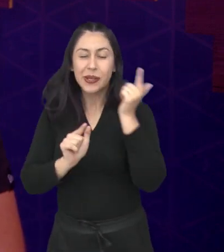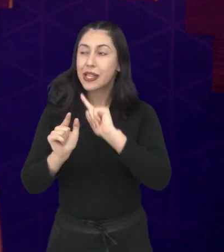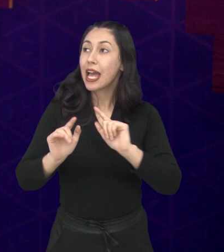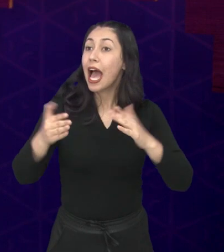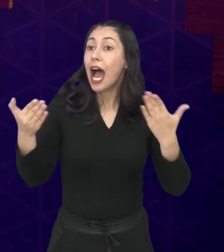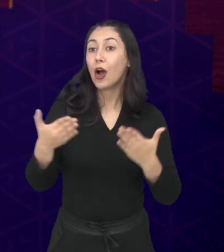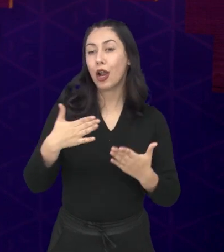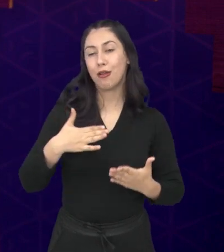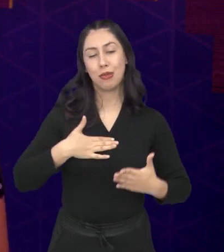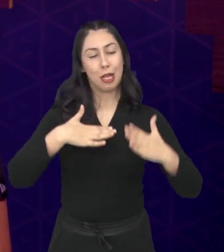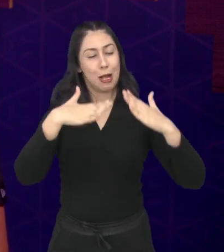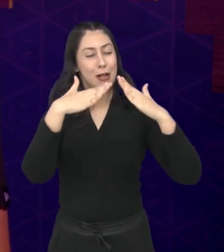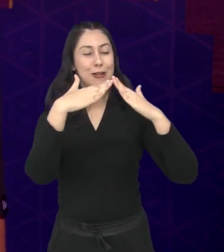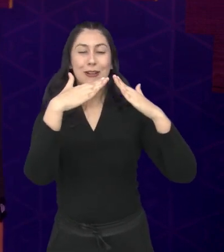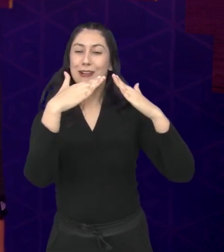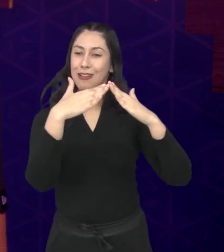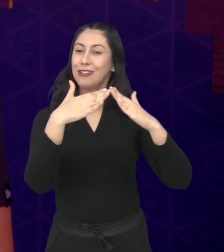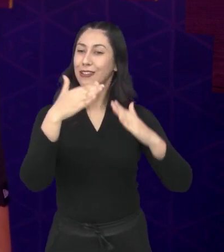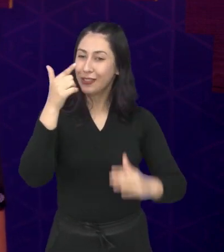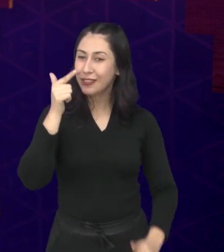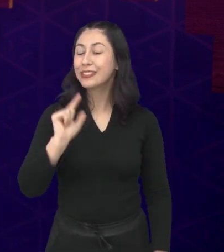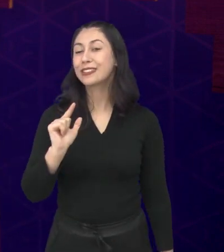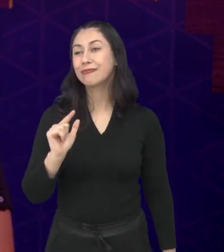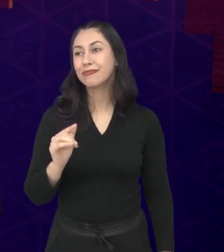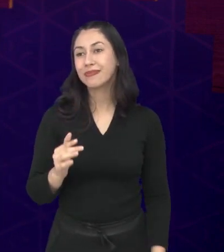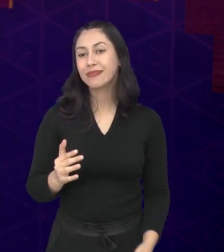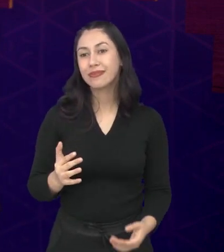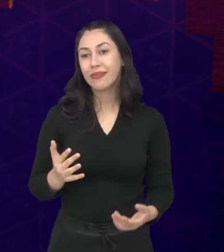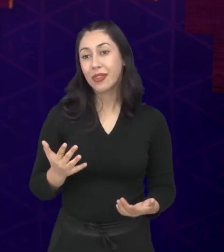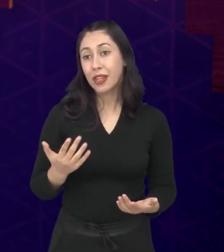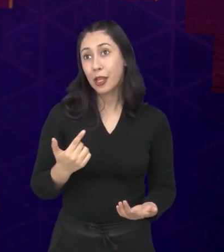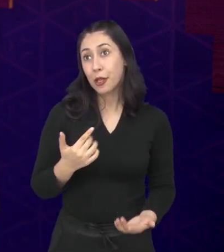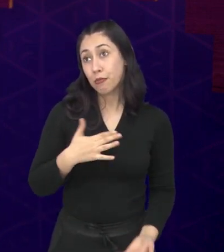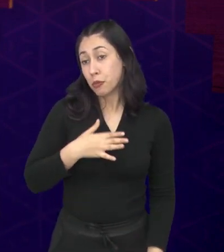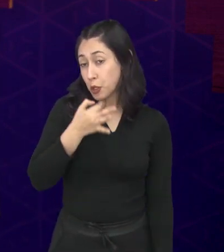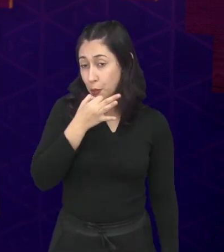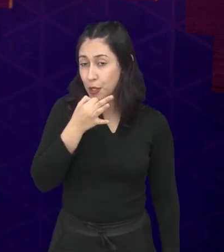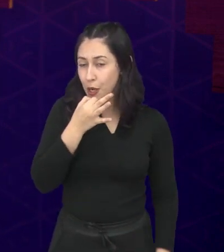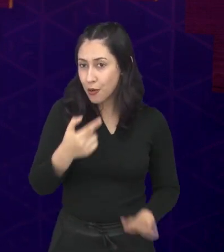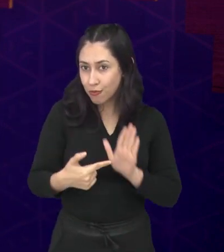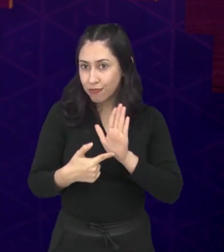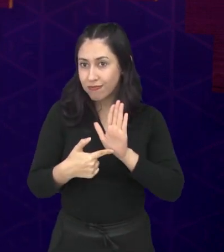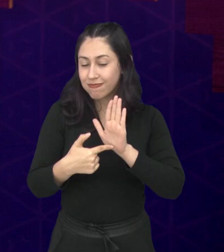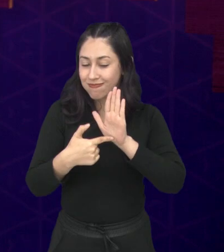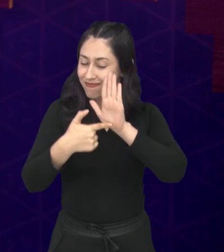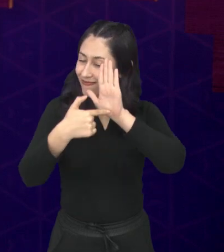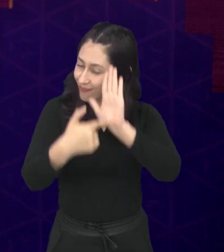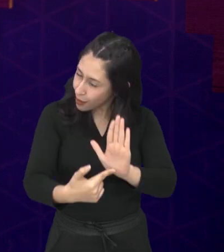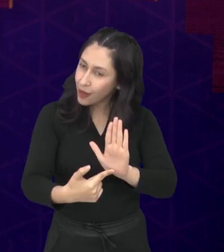conquistando, vou agora morar na minha casa e tal, enfim. Eu acho que